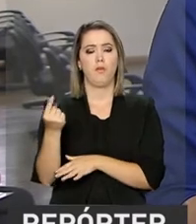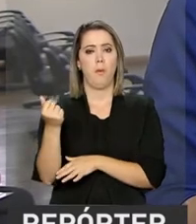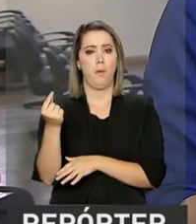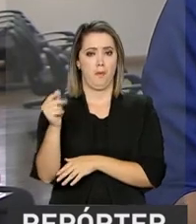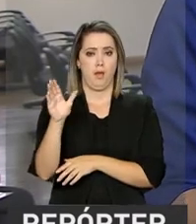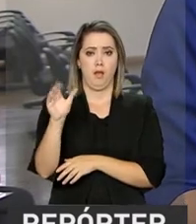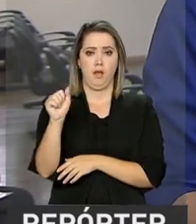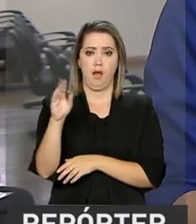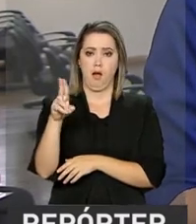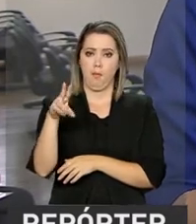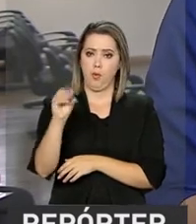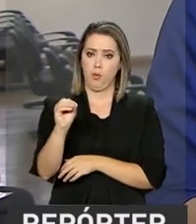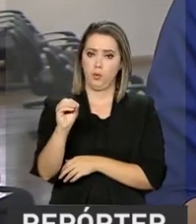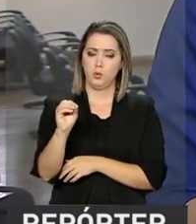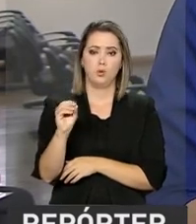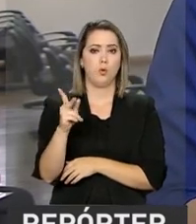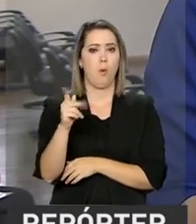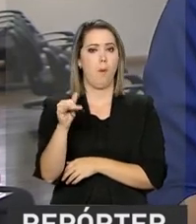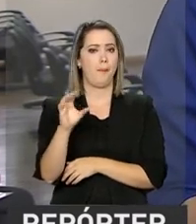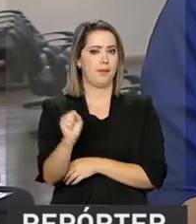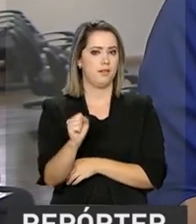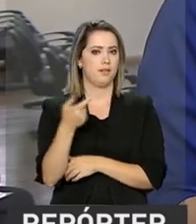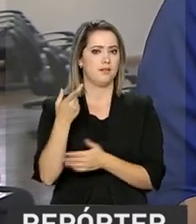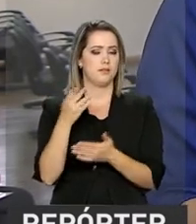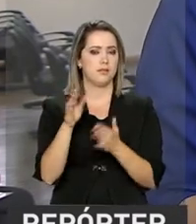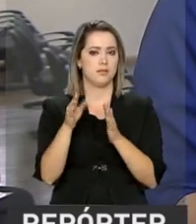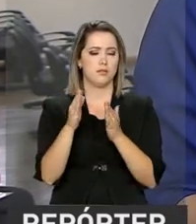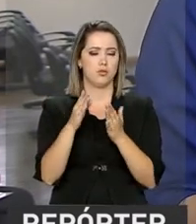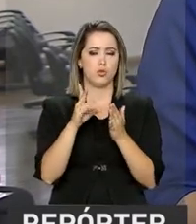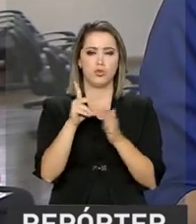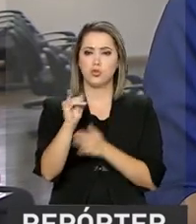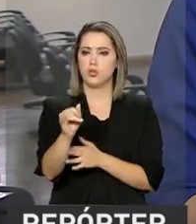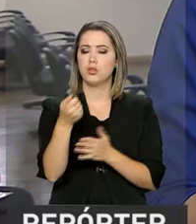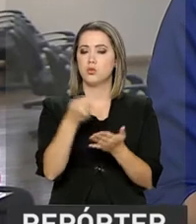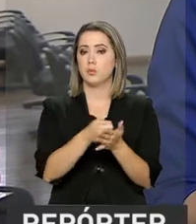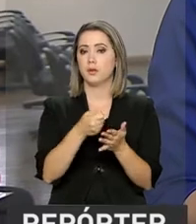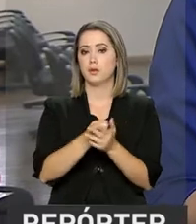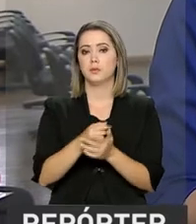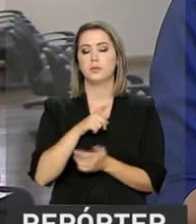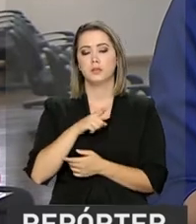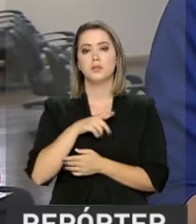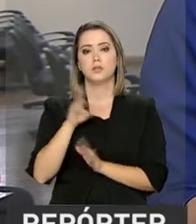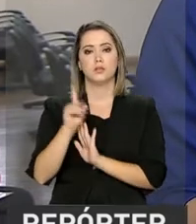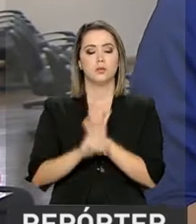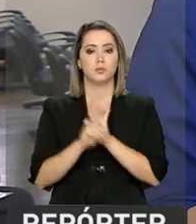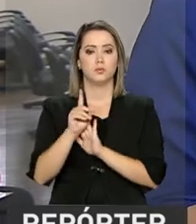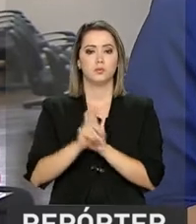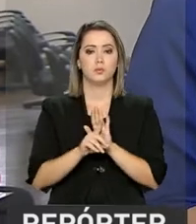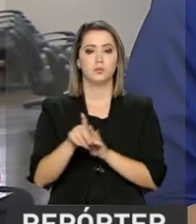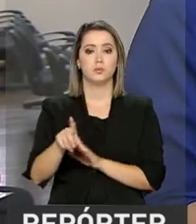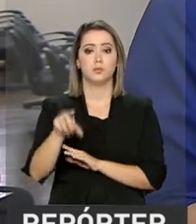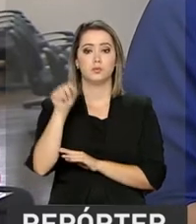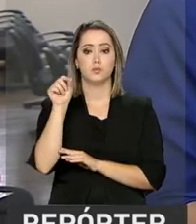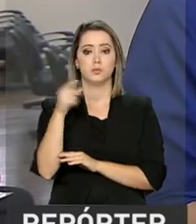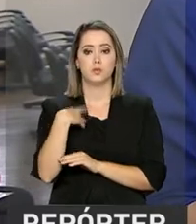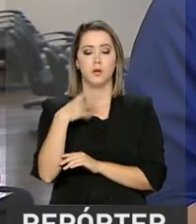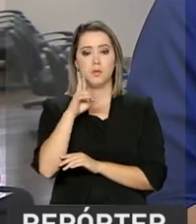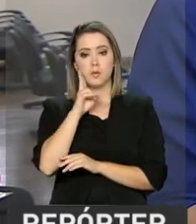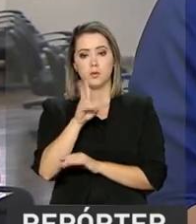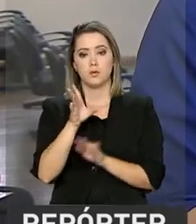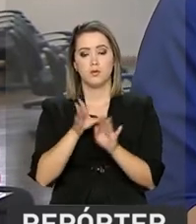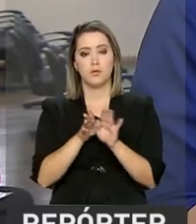salarial e PIS, como o calendário de pagamentos e se o trabalhador tem direito ao benefício. Na opção consulta